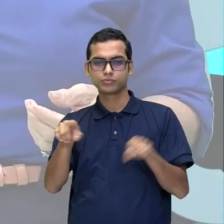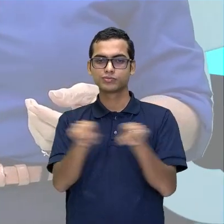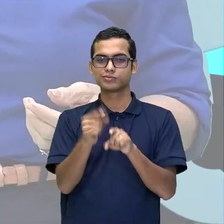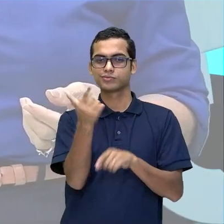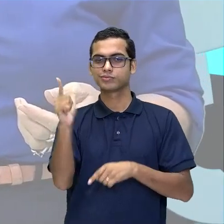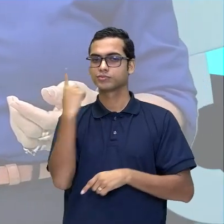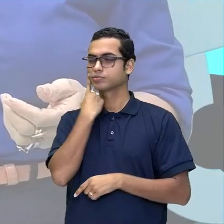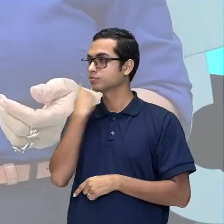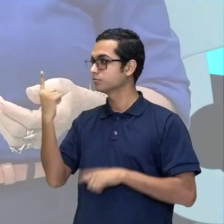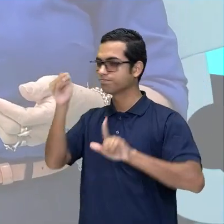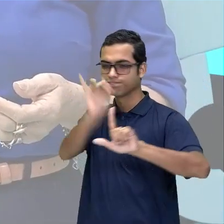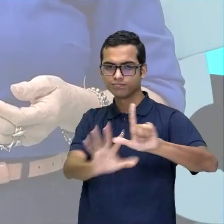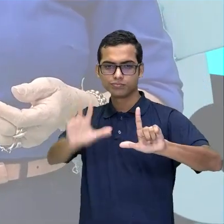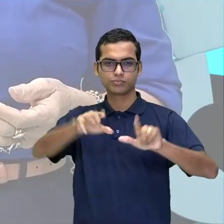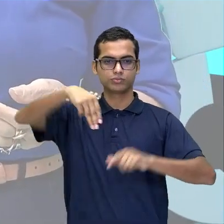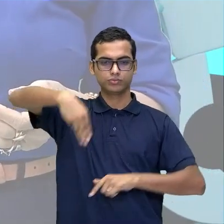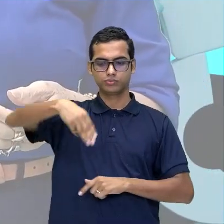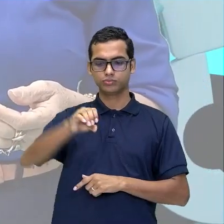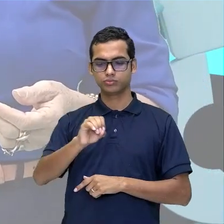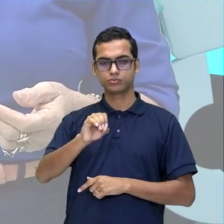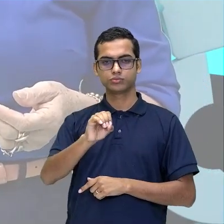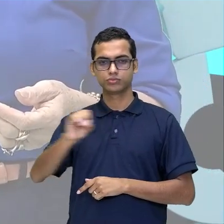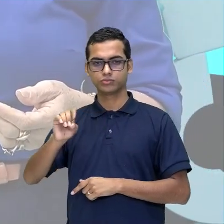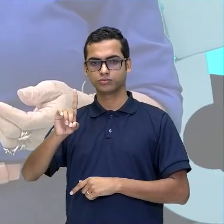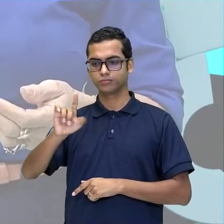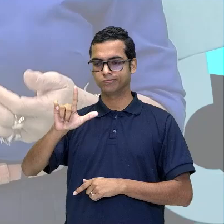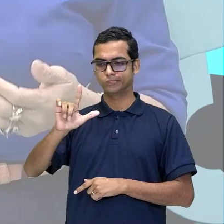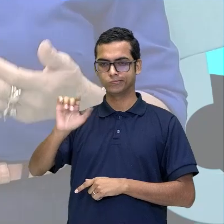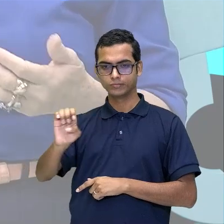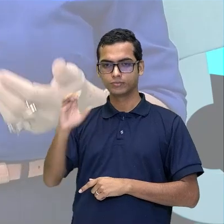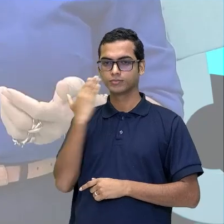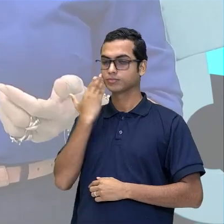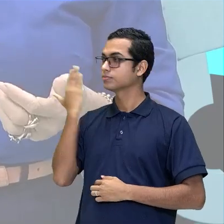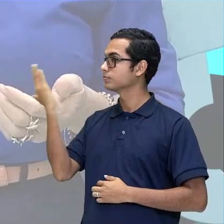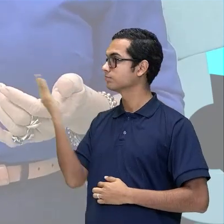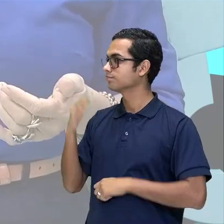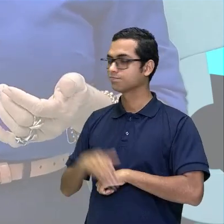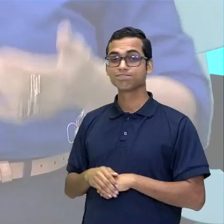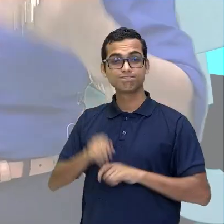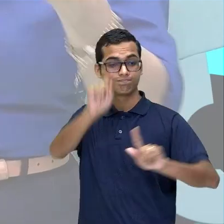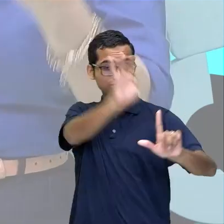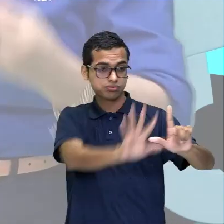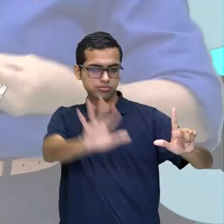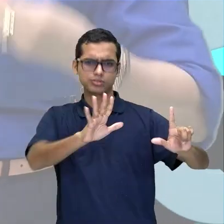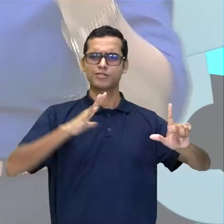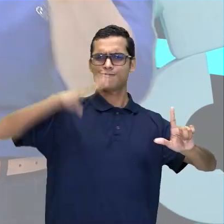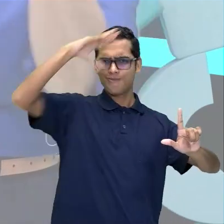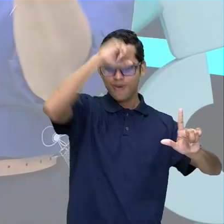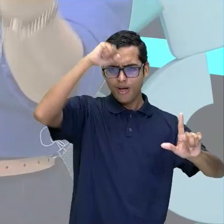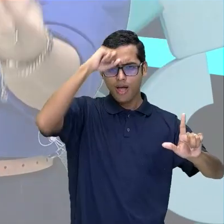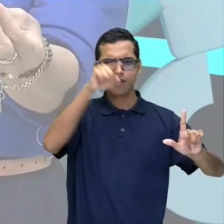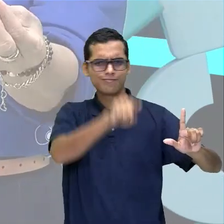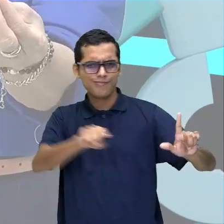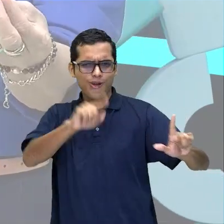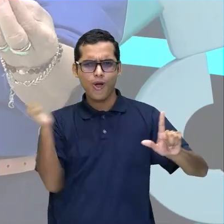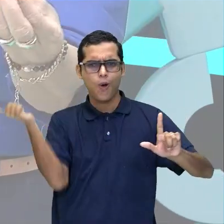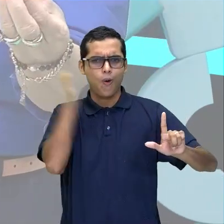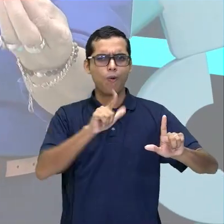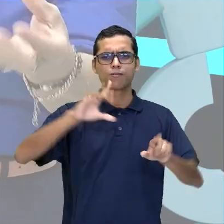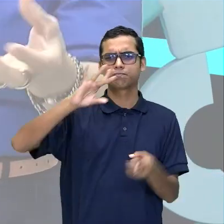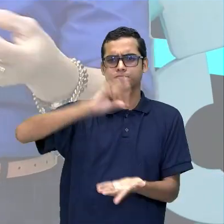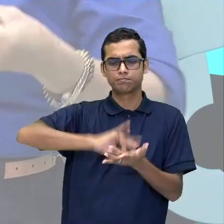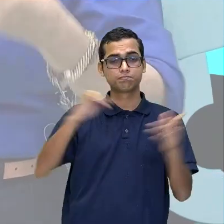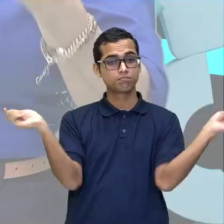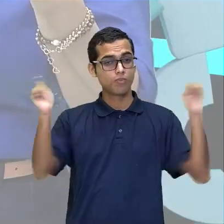você tem o endereço. São ambientes de aprendizagem, são exemplos de hipermídia que você